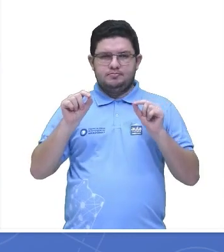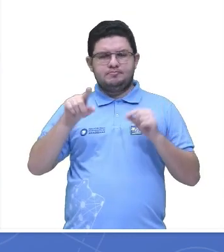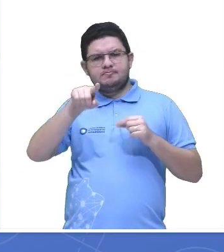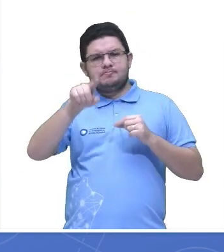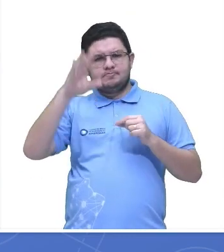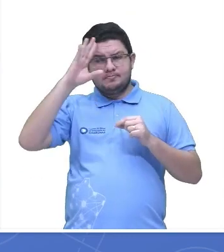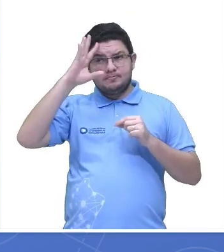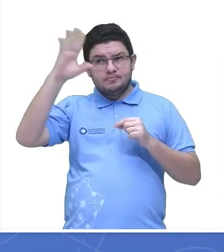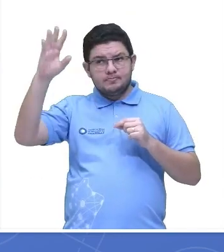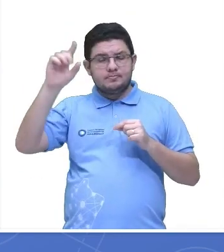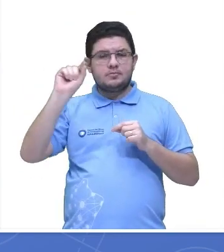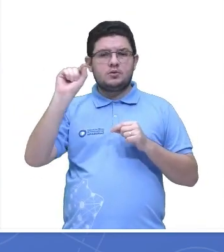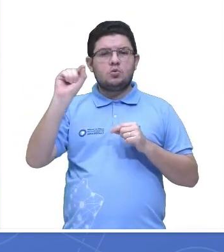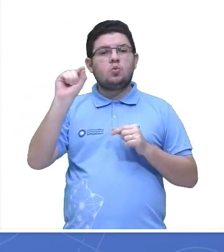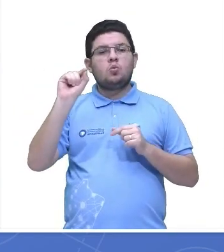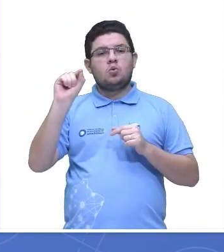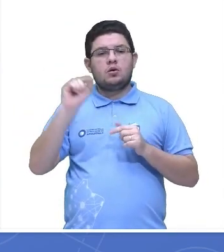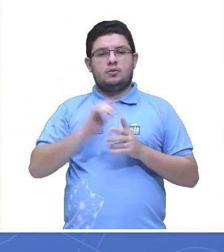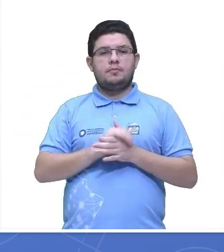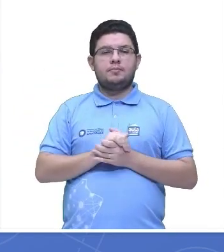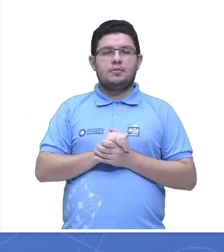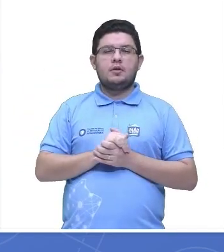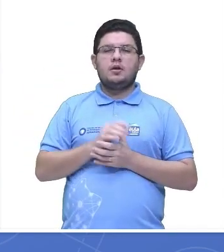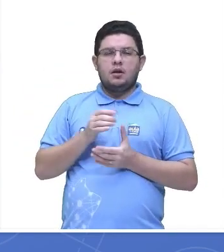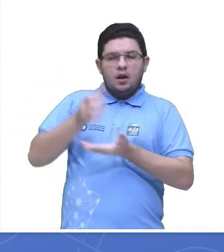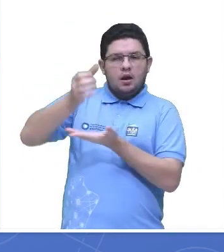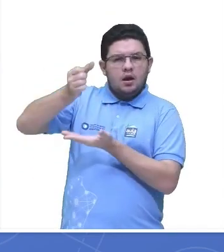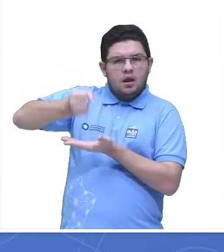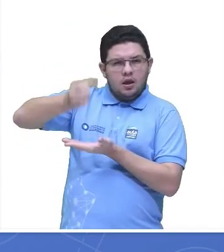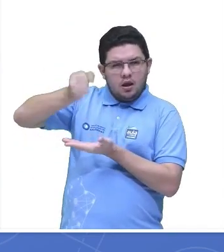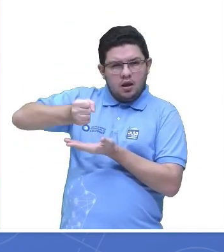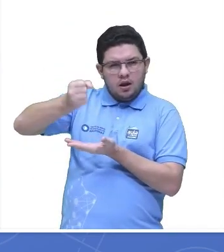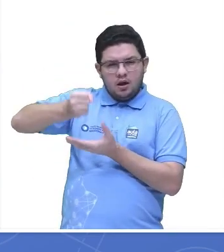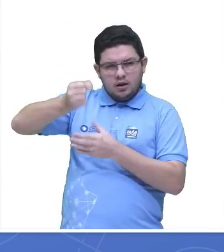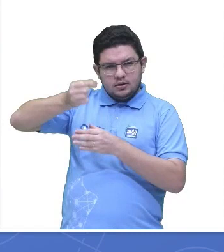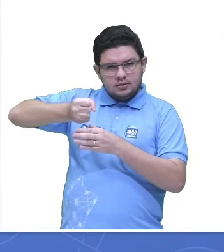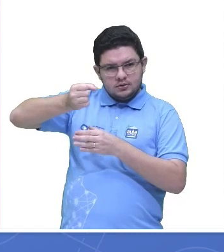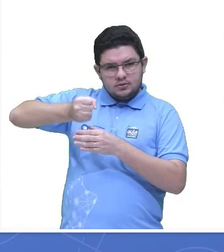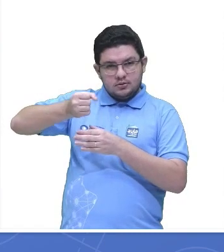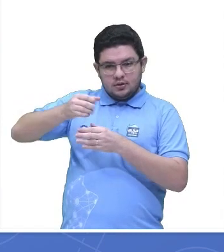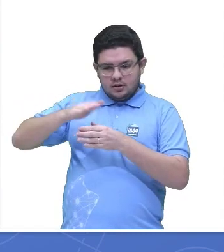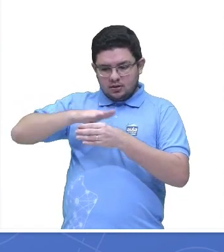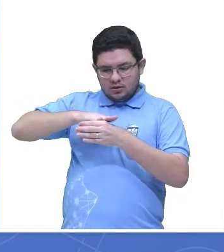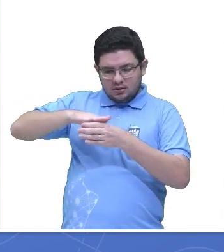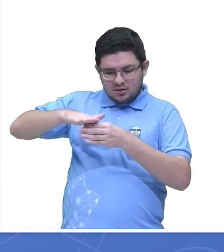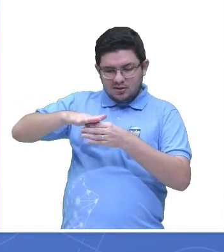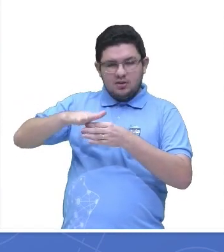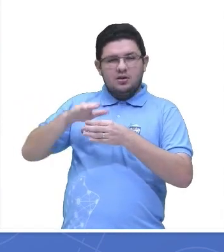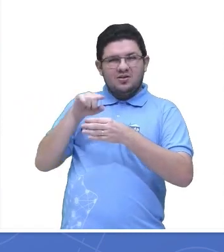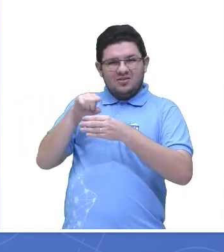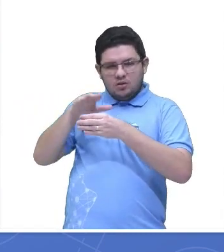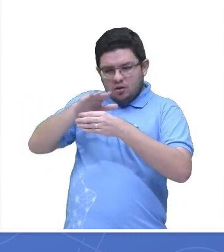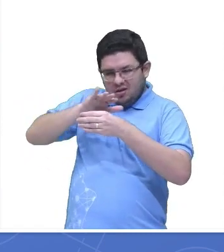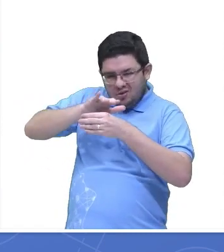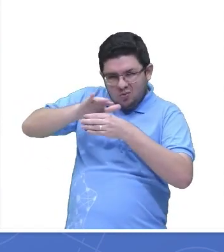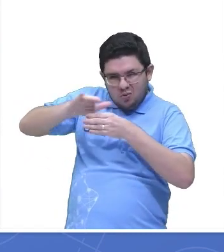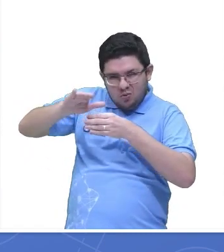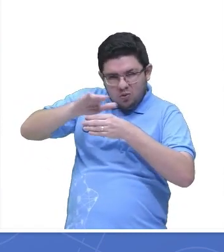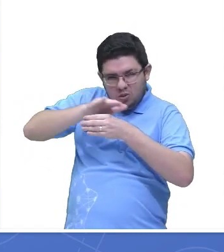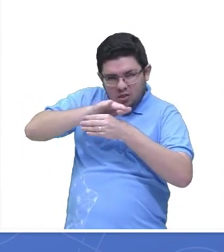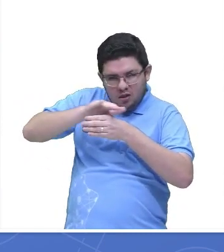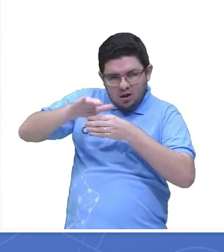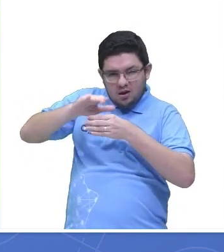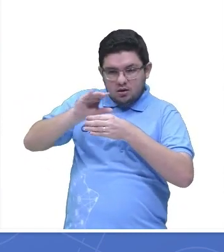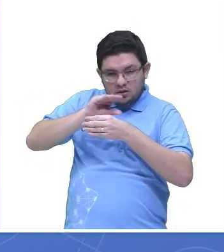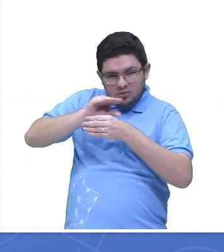Imagine o leite, por exemplo, que você está tirando só a nata. Essa é a tradução de skimming, é uma das traduções de skimming. Quer dizer, tirar